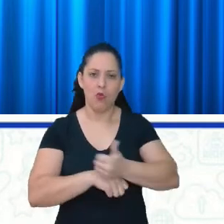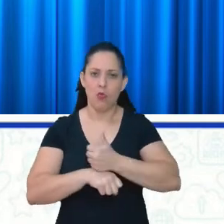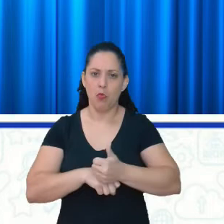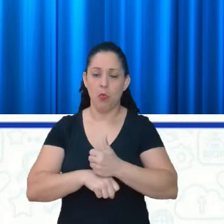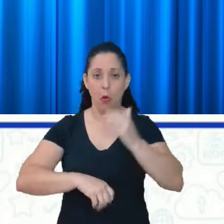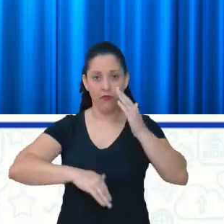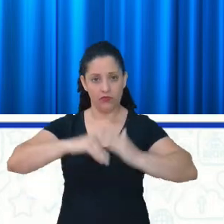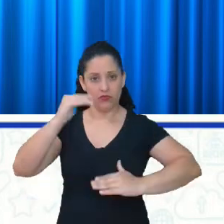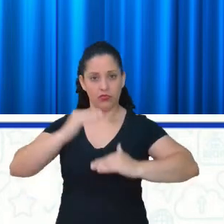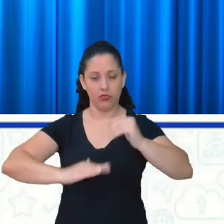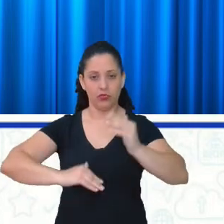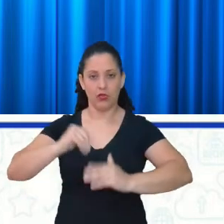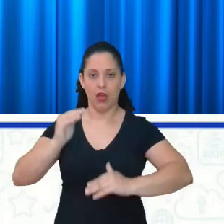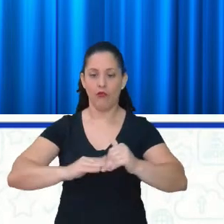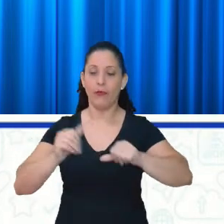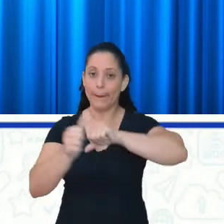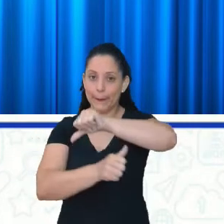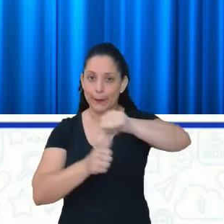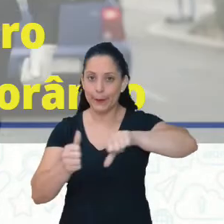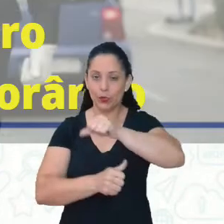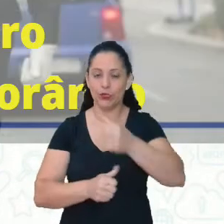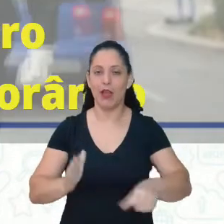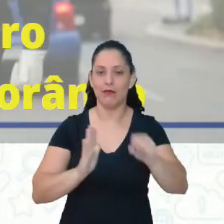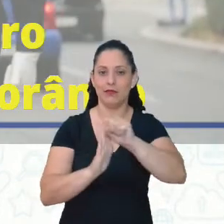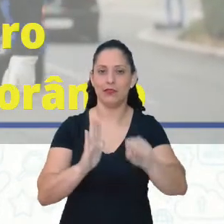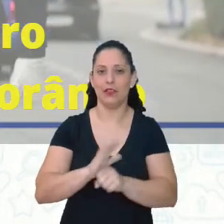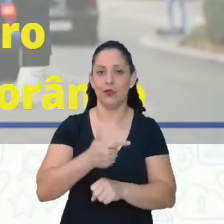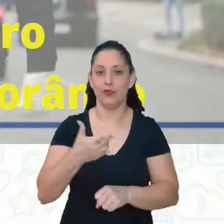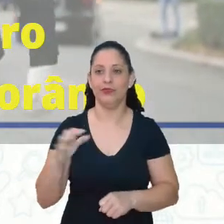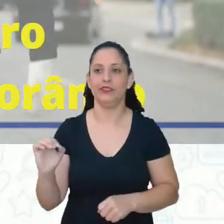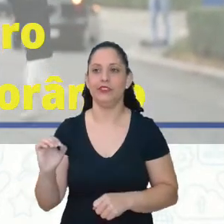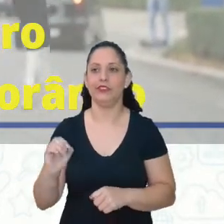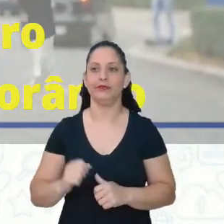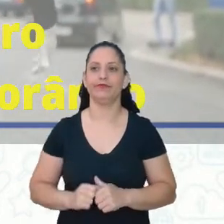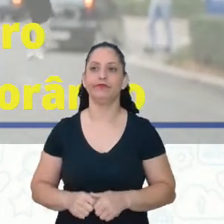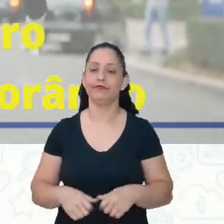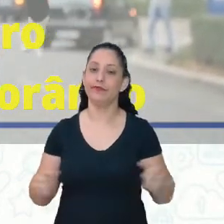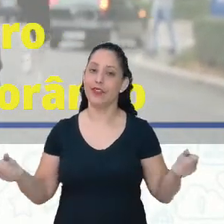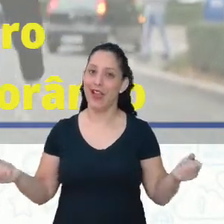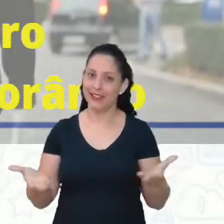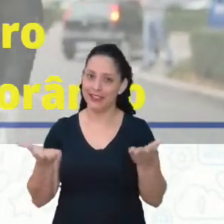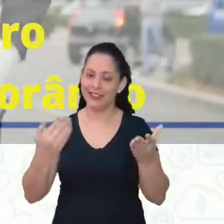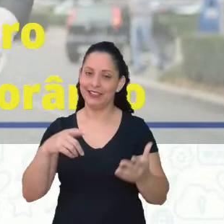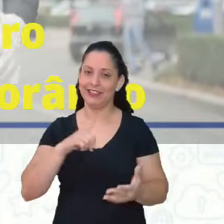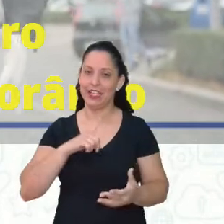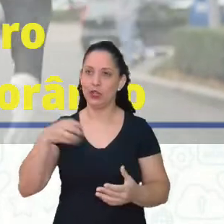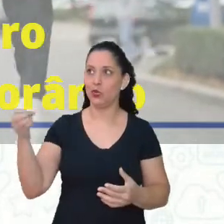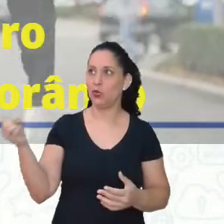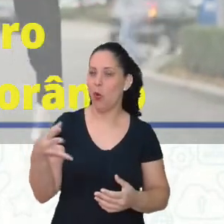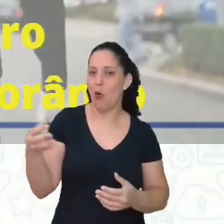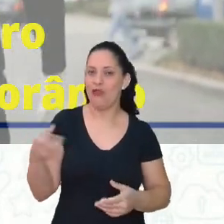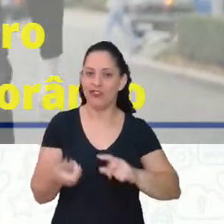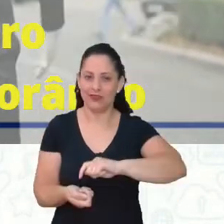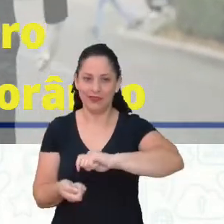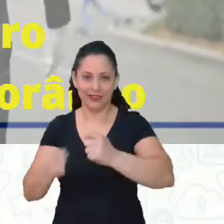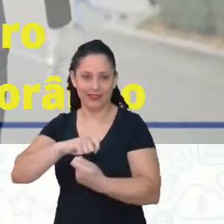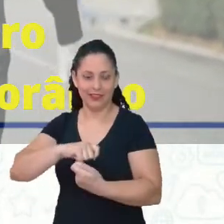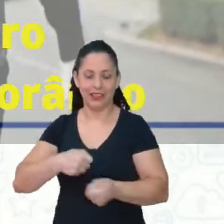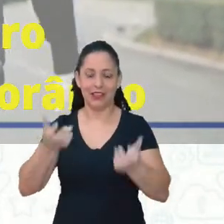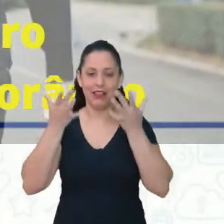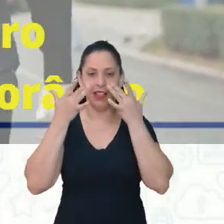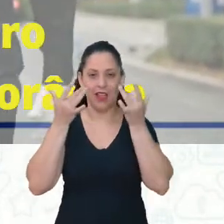teatro foram alteradas no século XX. Por conta disso, surgiram novas formas teatrais, né, que